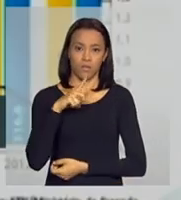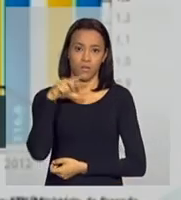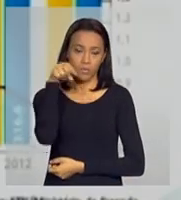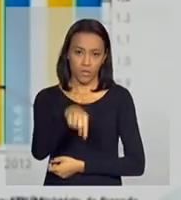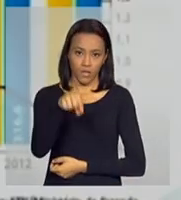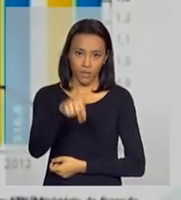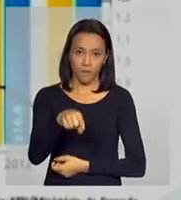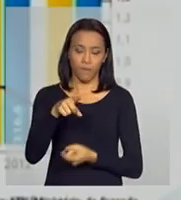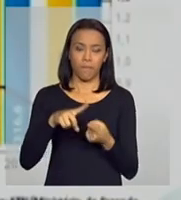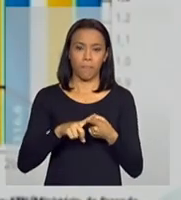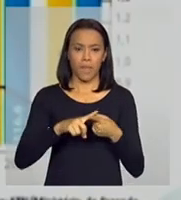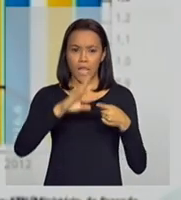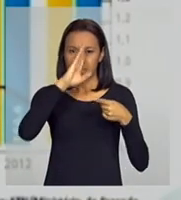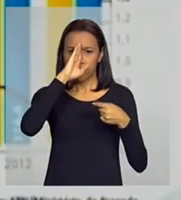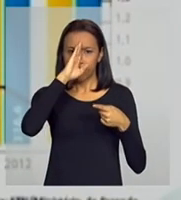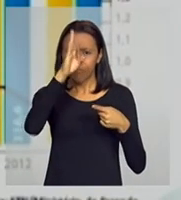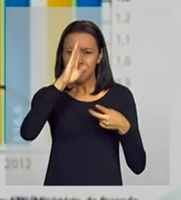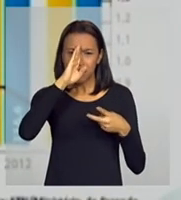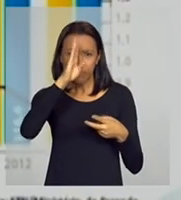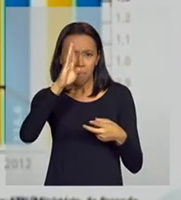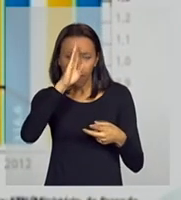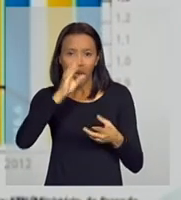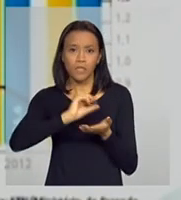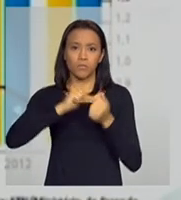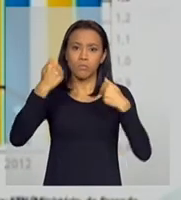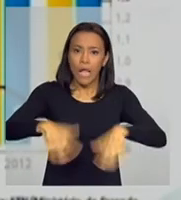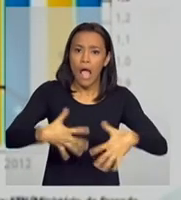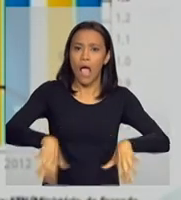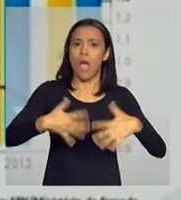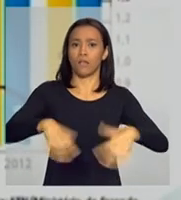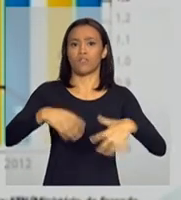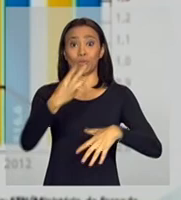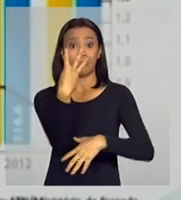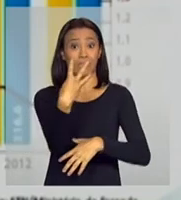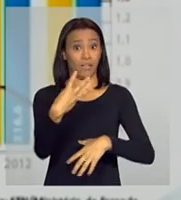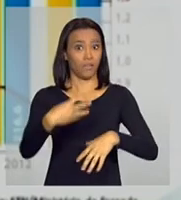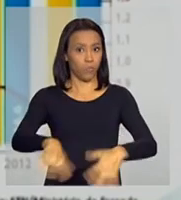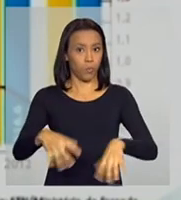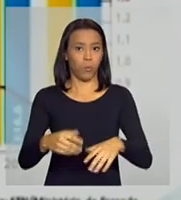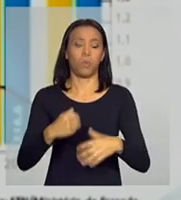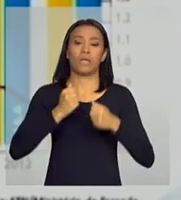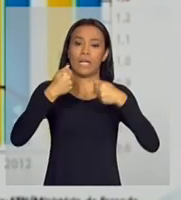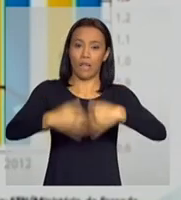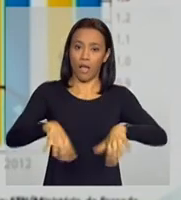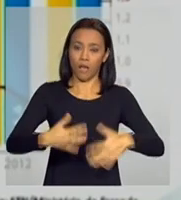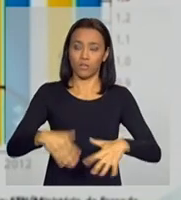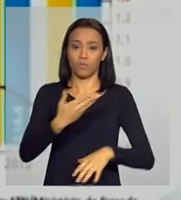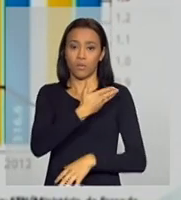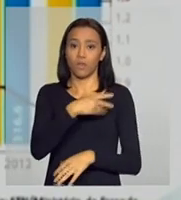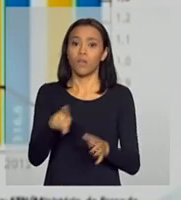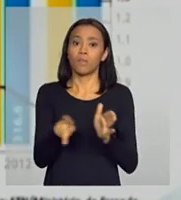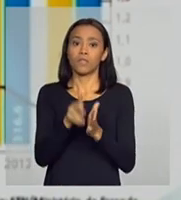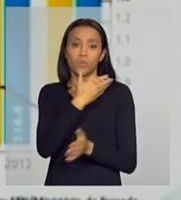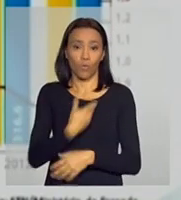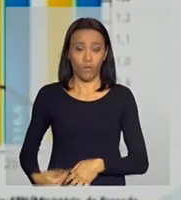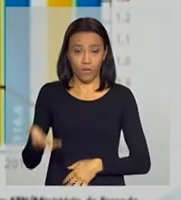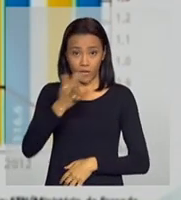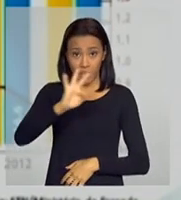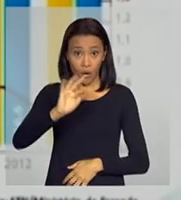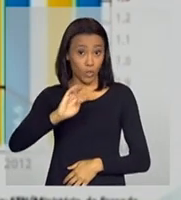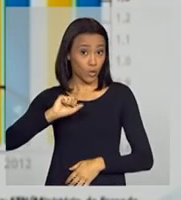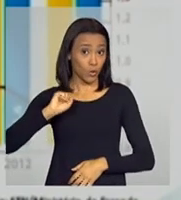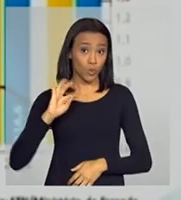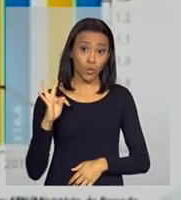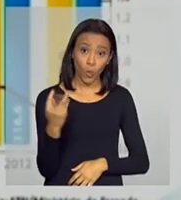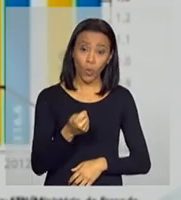as principais despesas do governo são três grandes despesas que o governo federal possui e todas elas